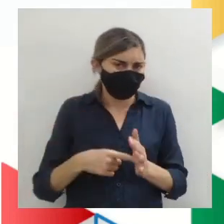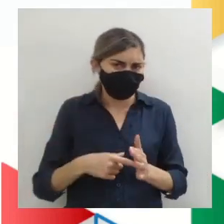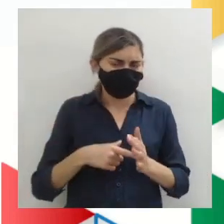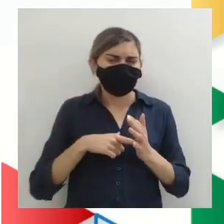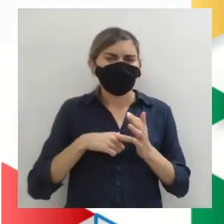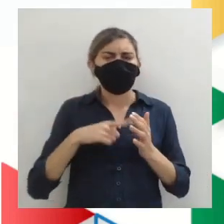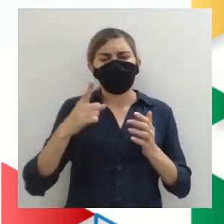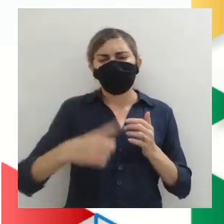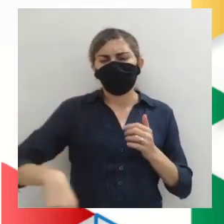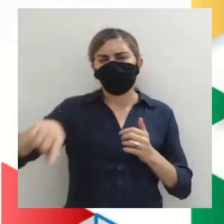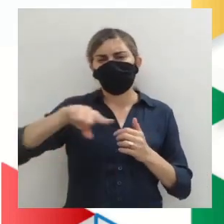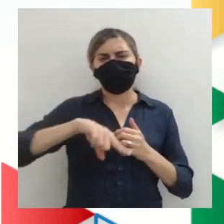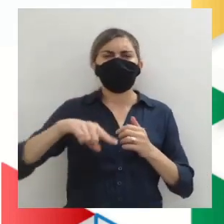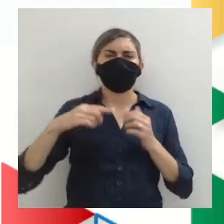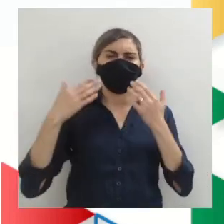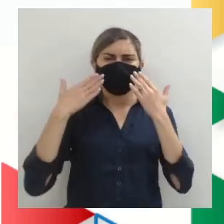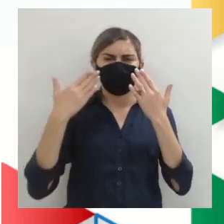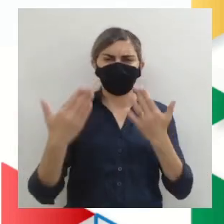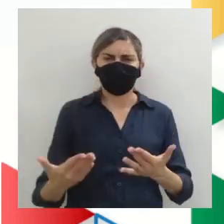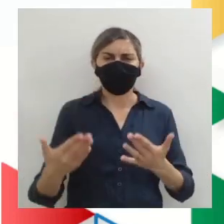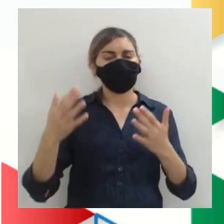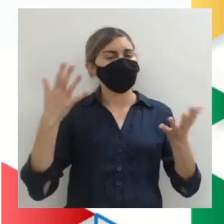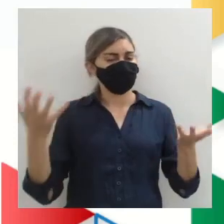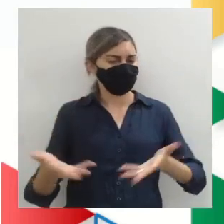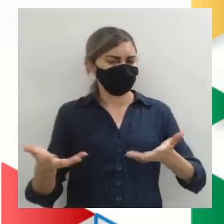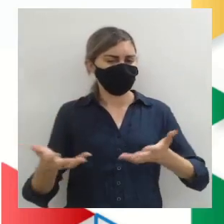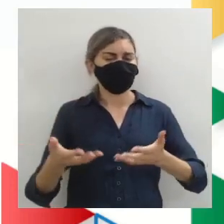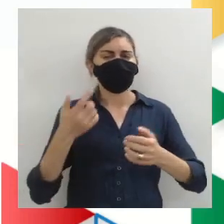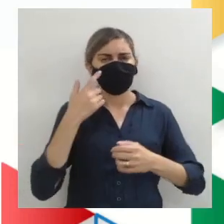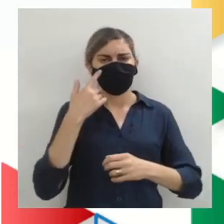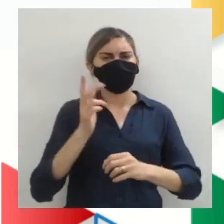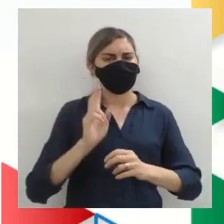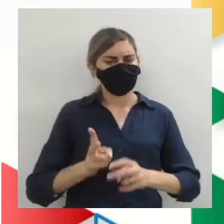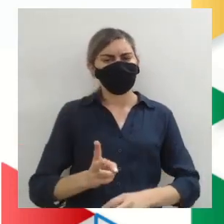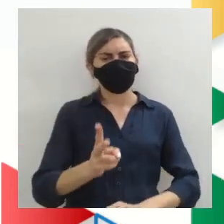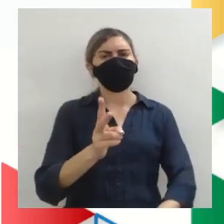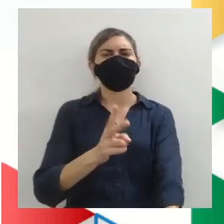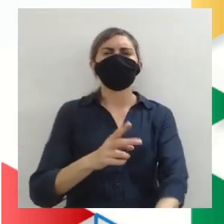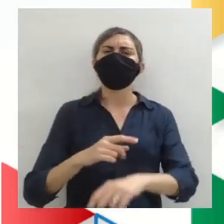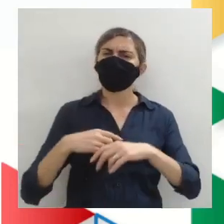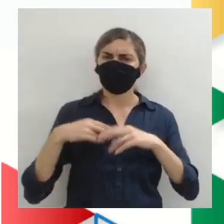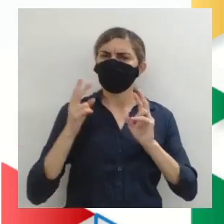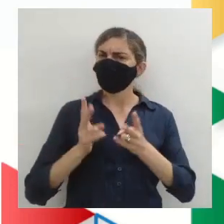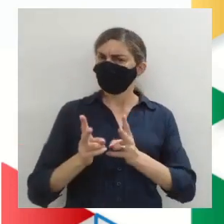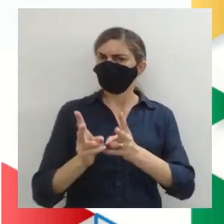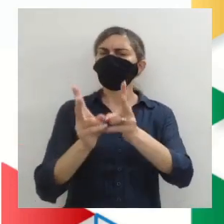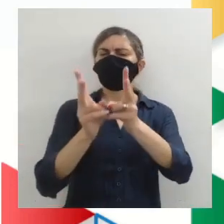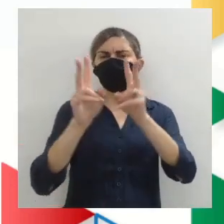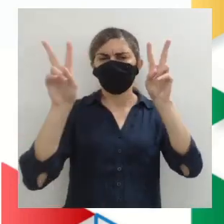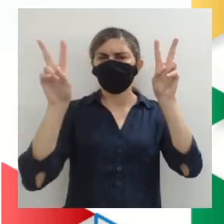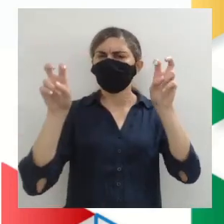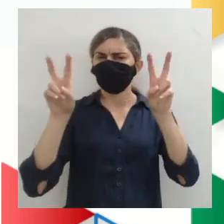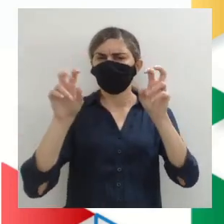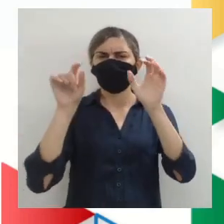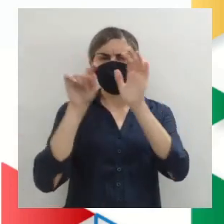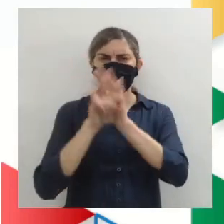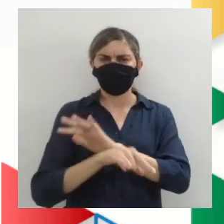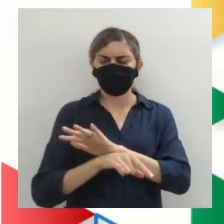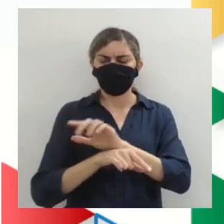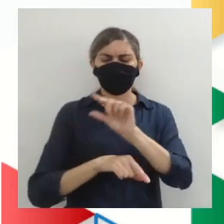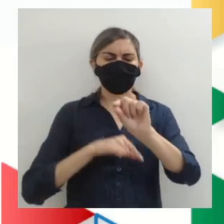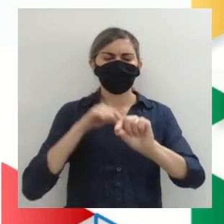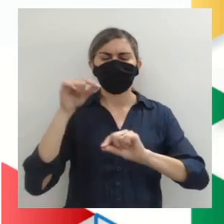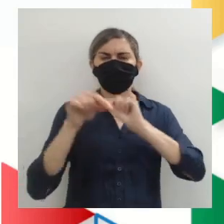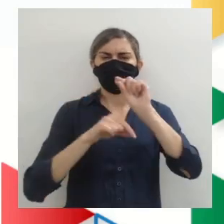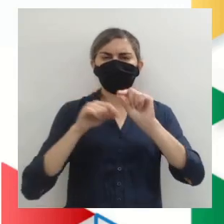norteadoras de nossa exposição de hoje. E vamos adiante. Ainda continuando sobre esta pergunta, o que é